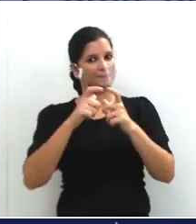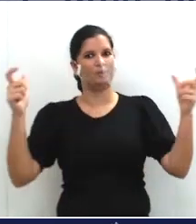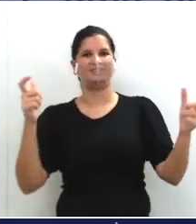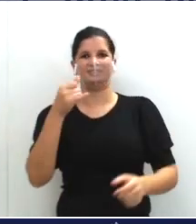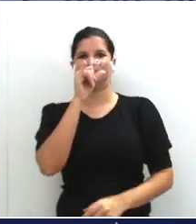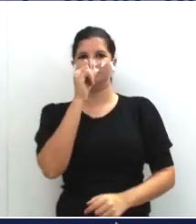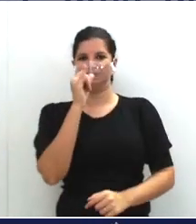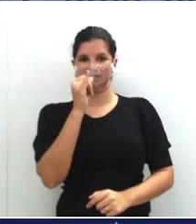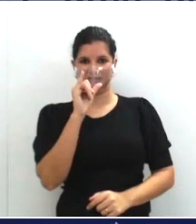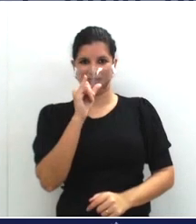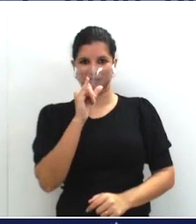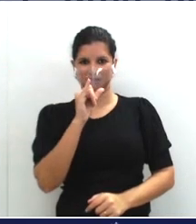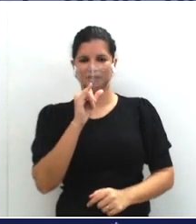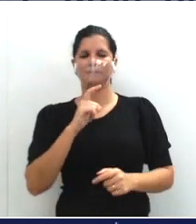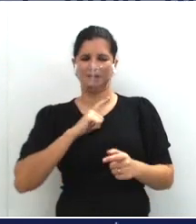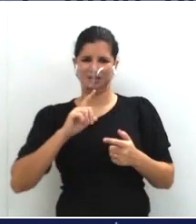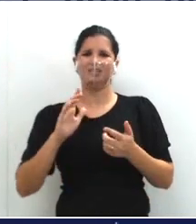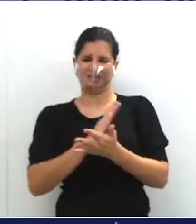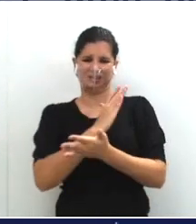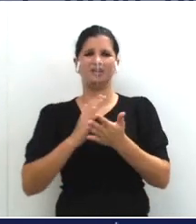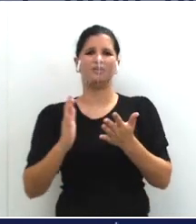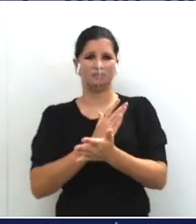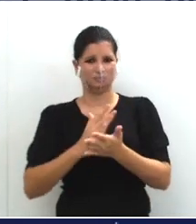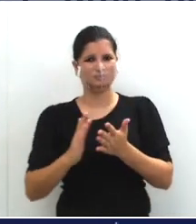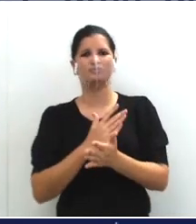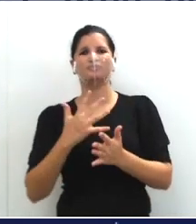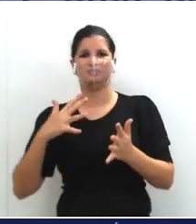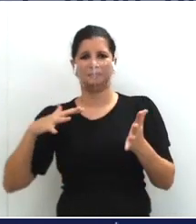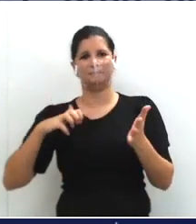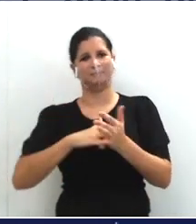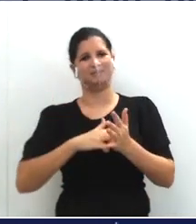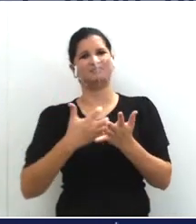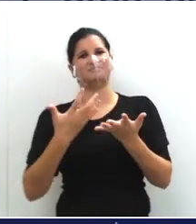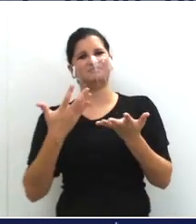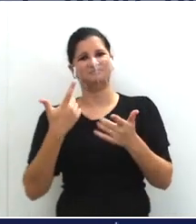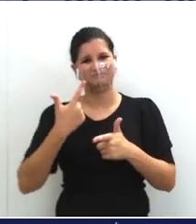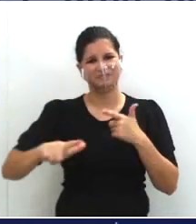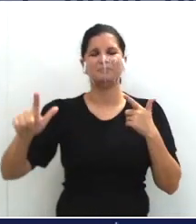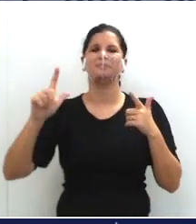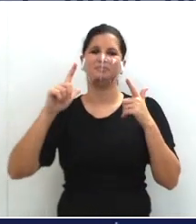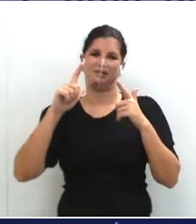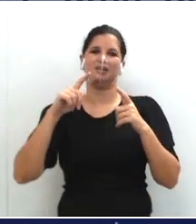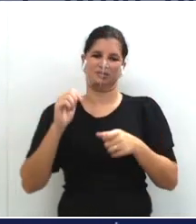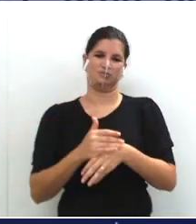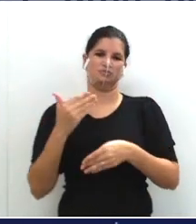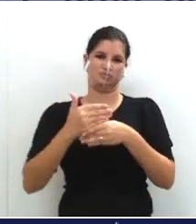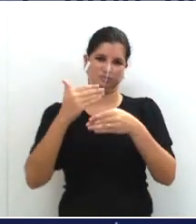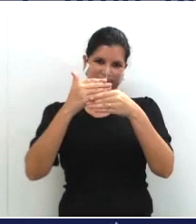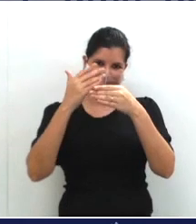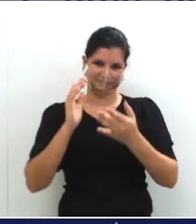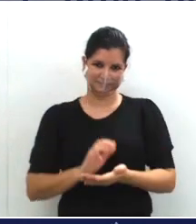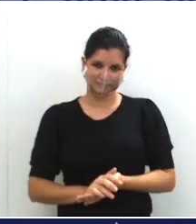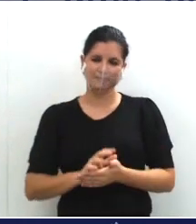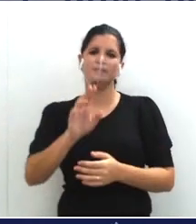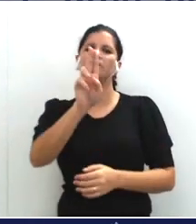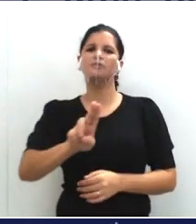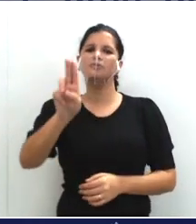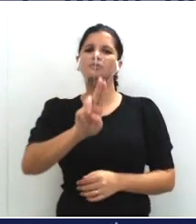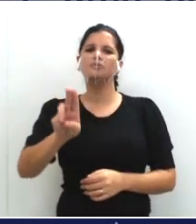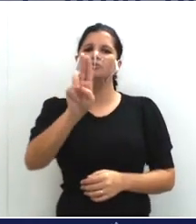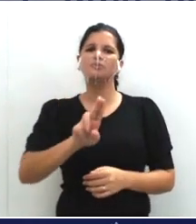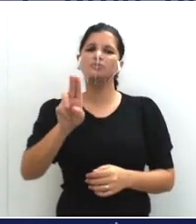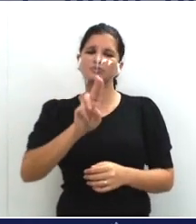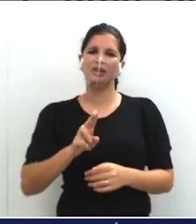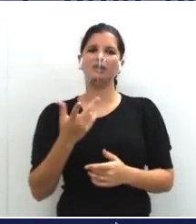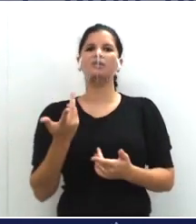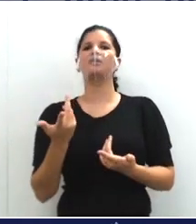nossa energia, mas têm alguns impactos ambientais muito sérios na sua construção, pois a sua